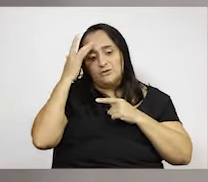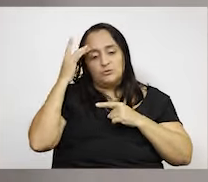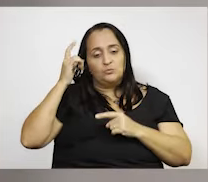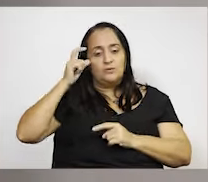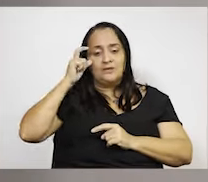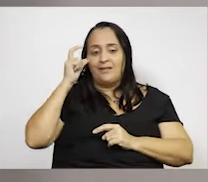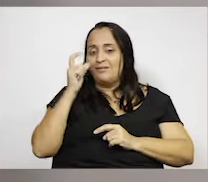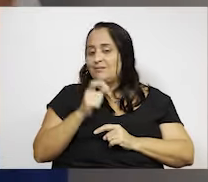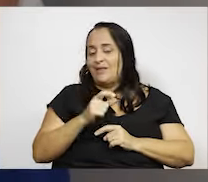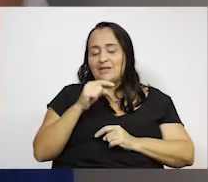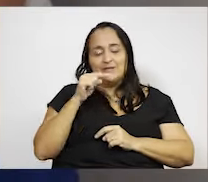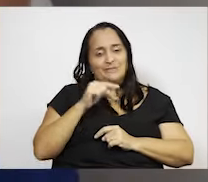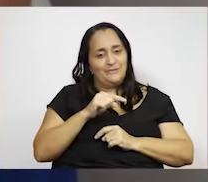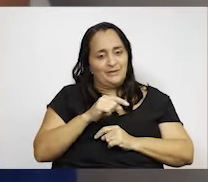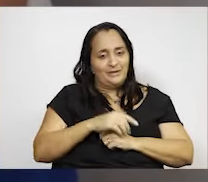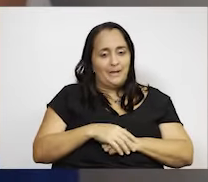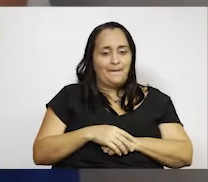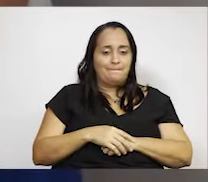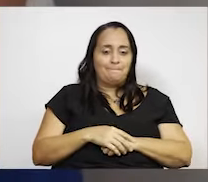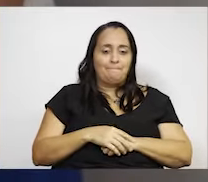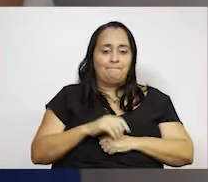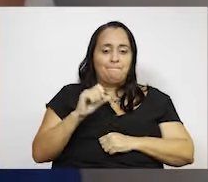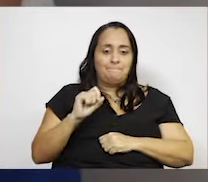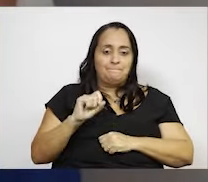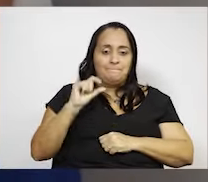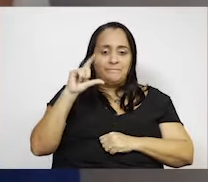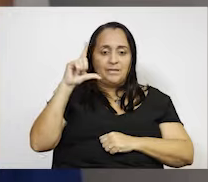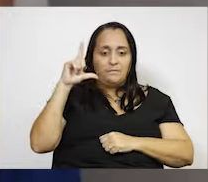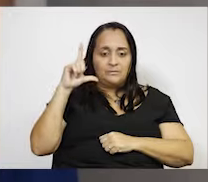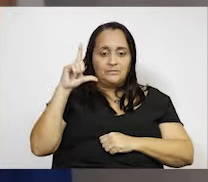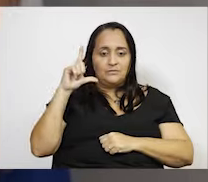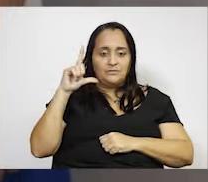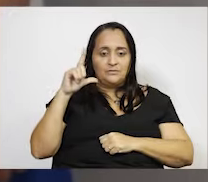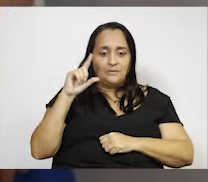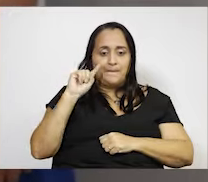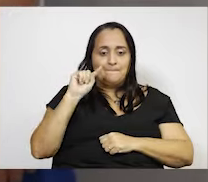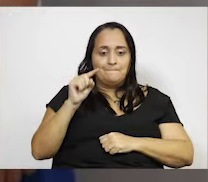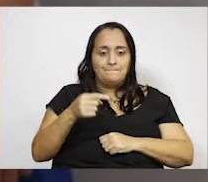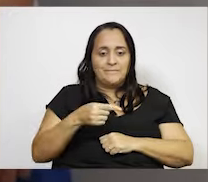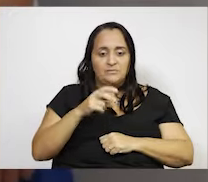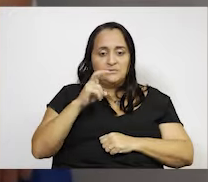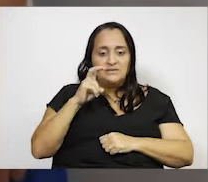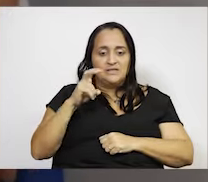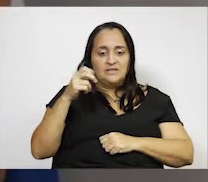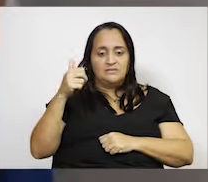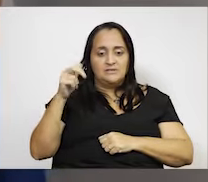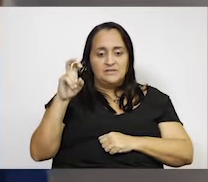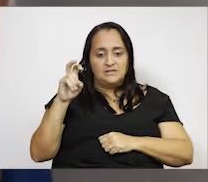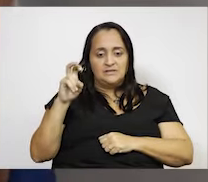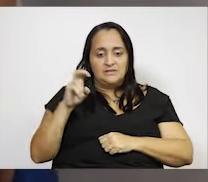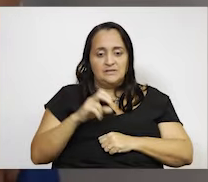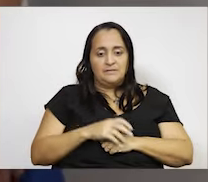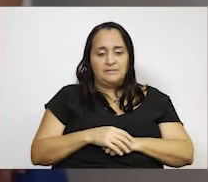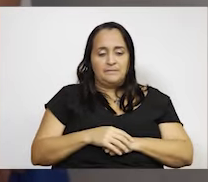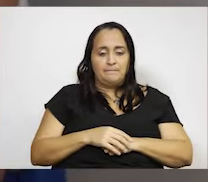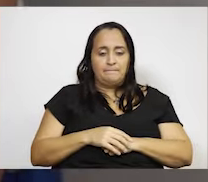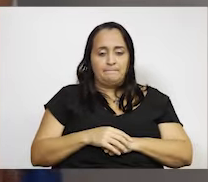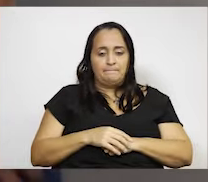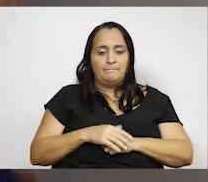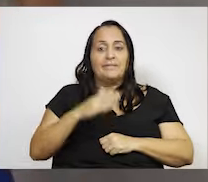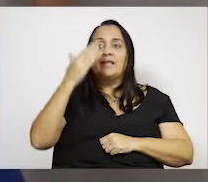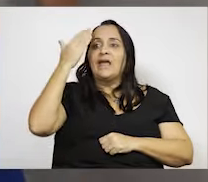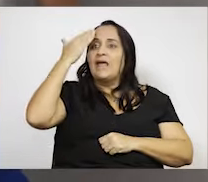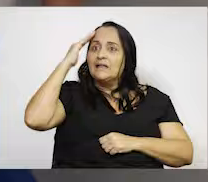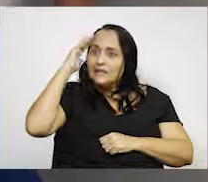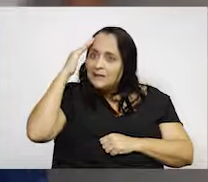porque o leitor está interessado por ela. Certo? Olha, aumentou 1.515 agora, vendo?